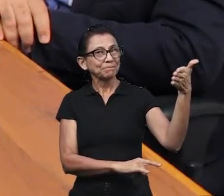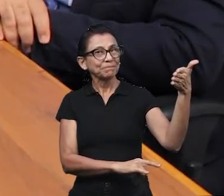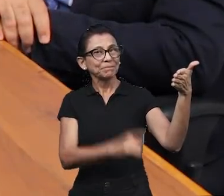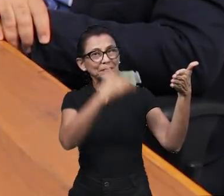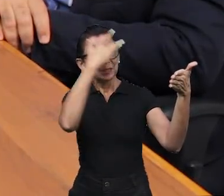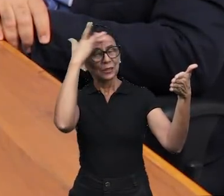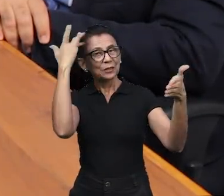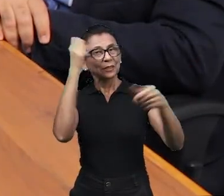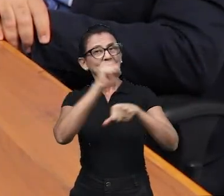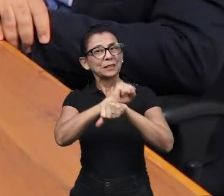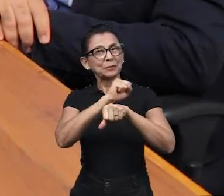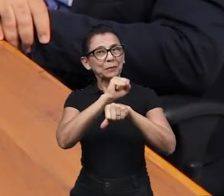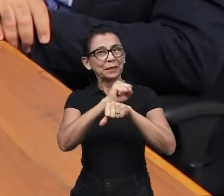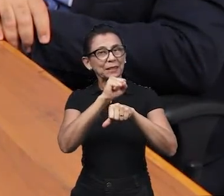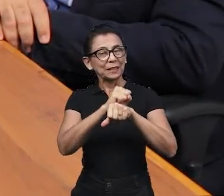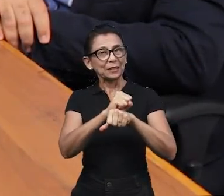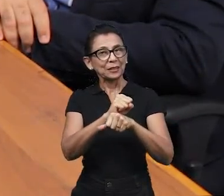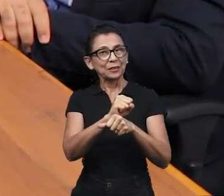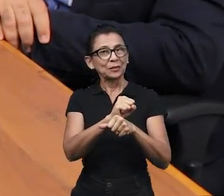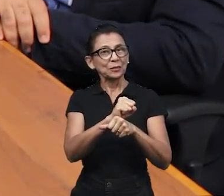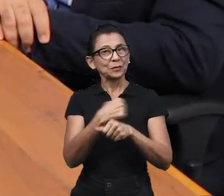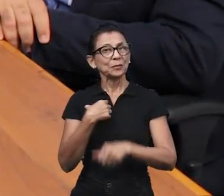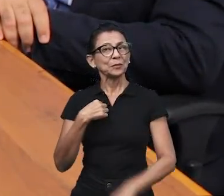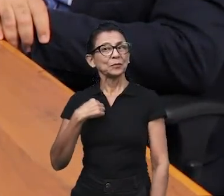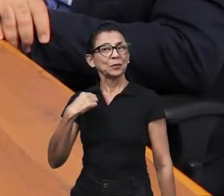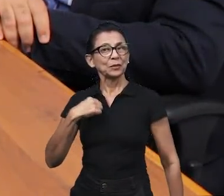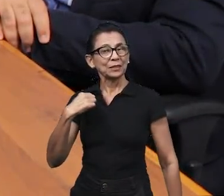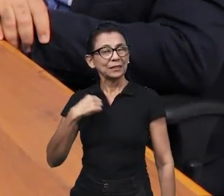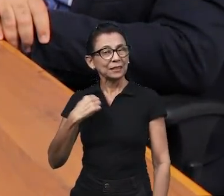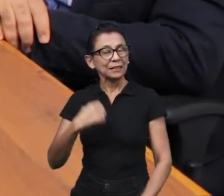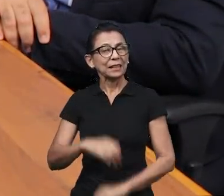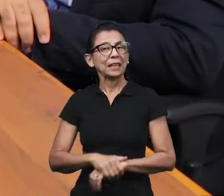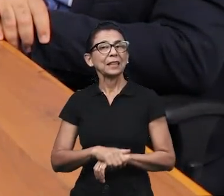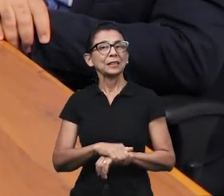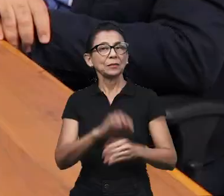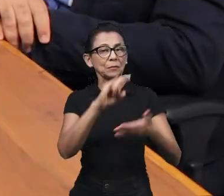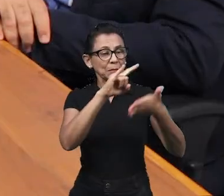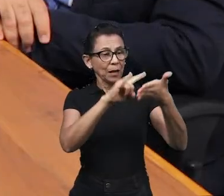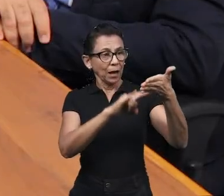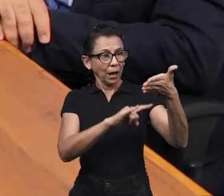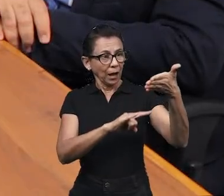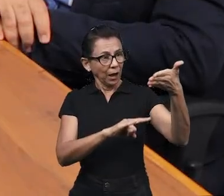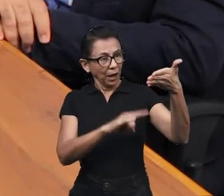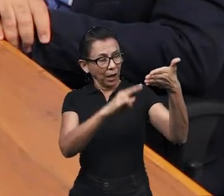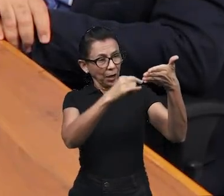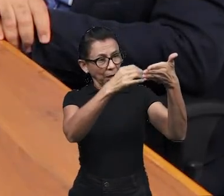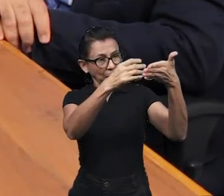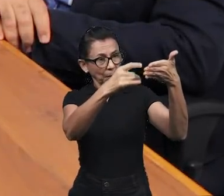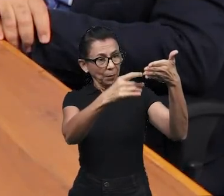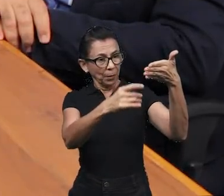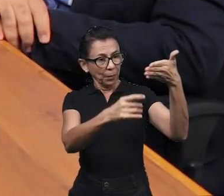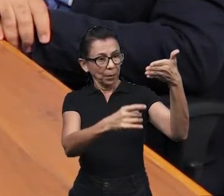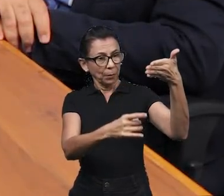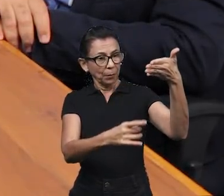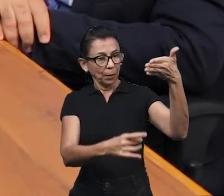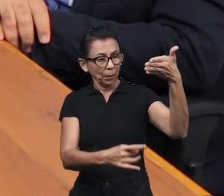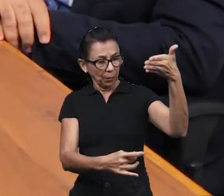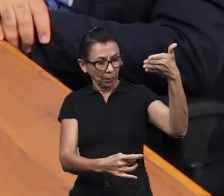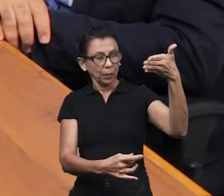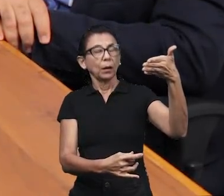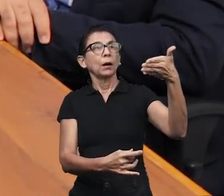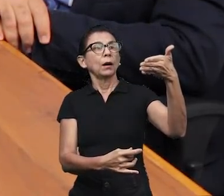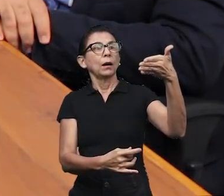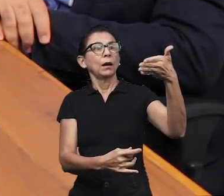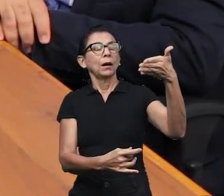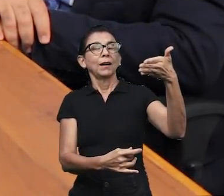aguarda, de espera, né? Porque a procura é muito grande. Nós temos irmãos que nos procuram constantemente no WhatsApp, às vezes os irmãos não sei